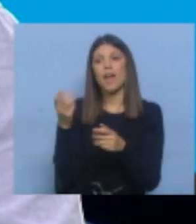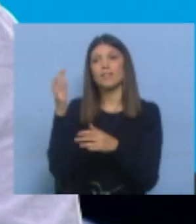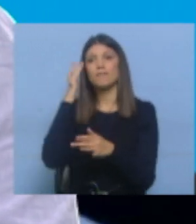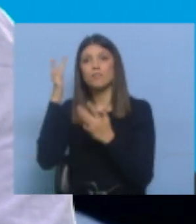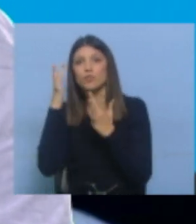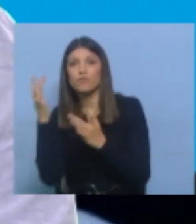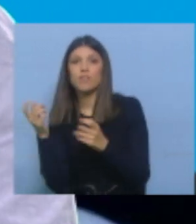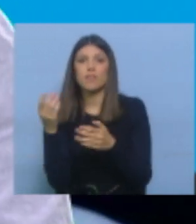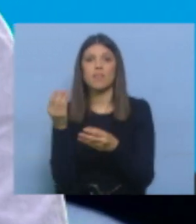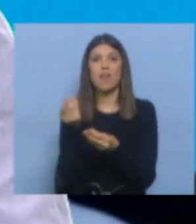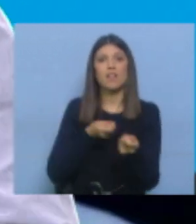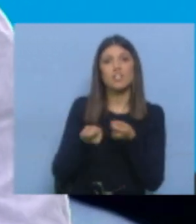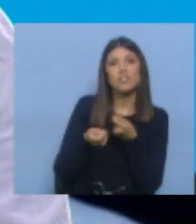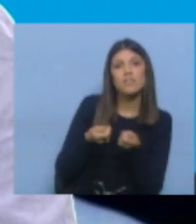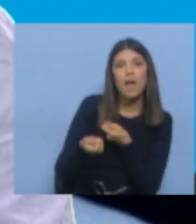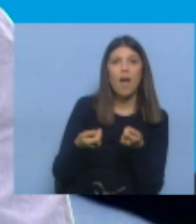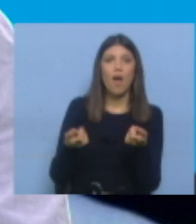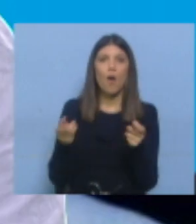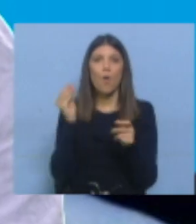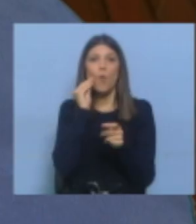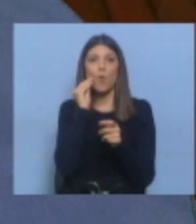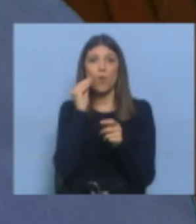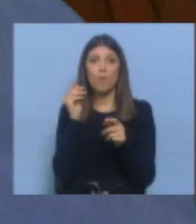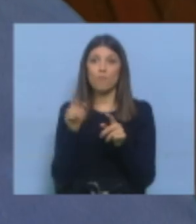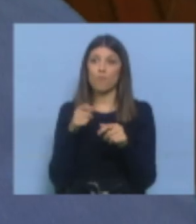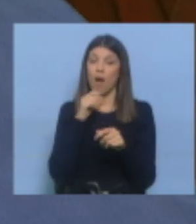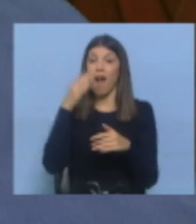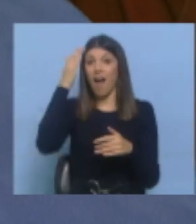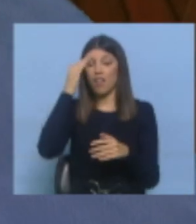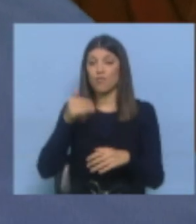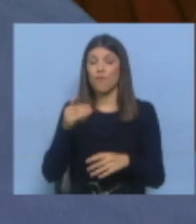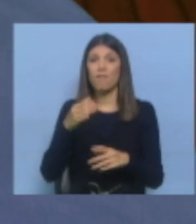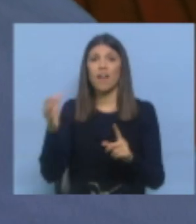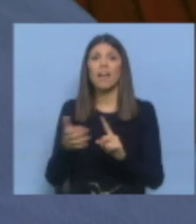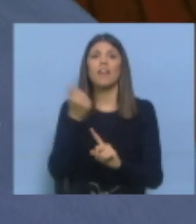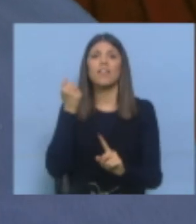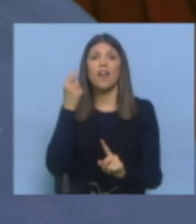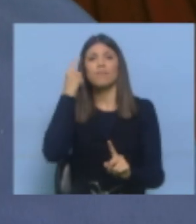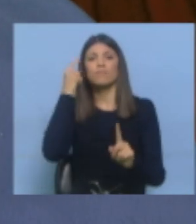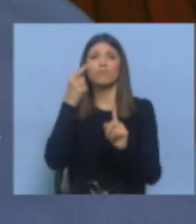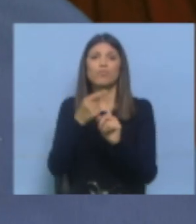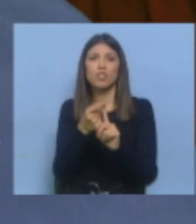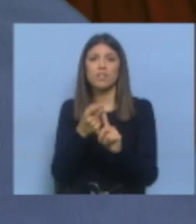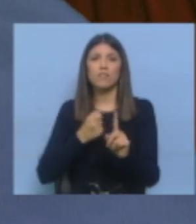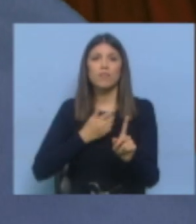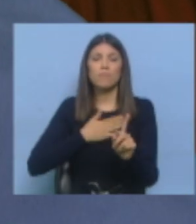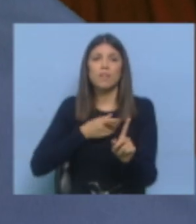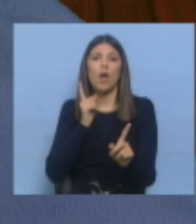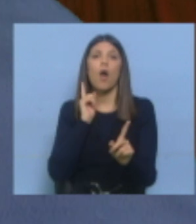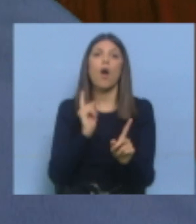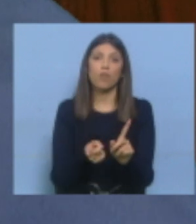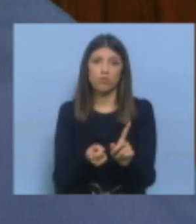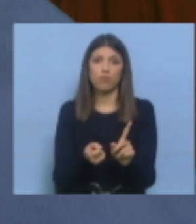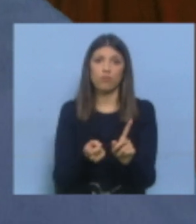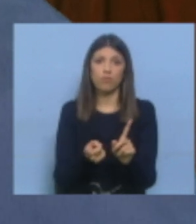ponte entre as humanidades e a gestão, porque acho que temos todos a ganhar. A pensar, de fundo, afinal, qual é que é a finalidade das empresas e de uma atividade económica. Não é só